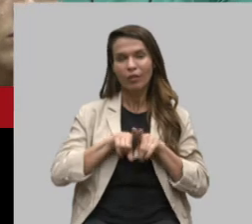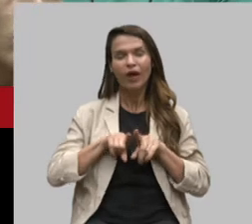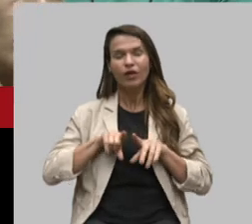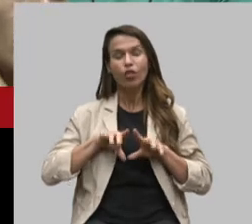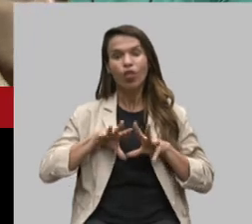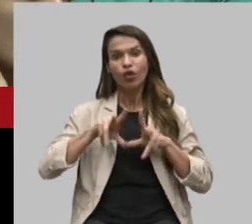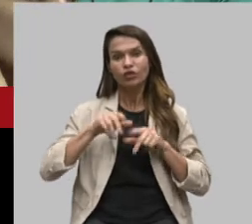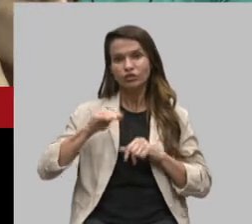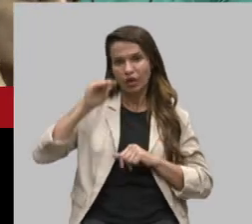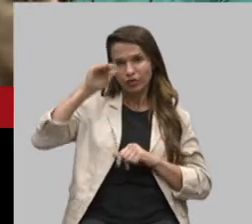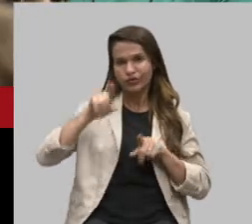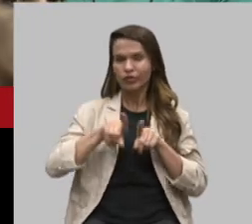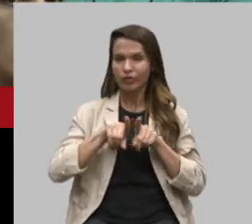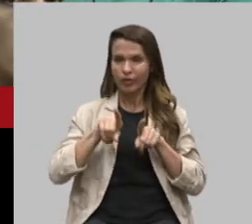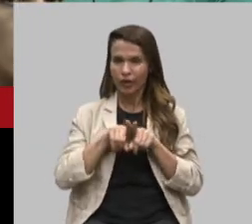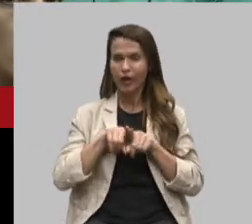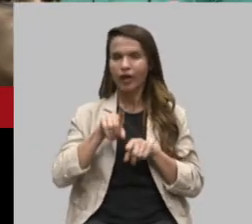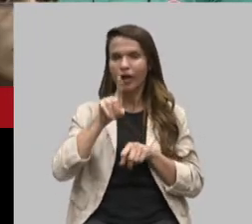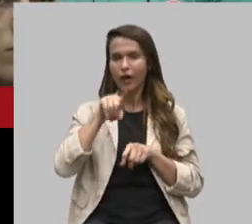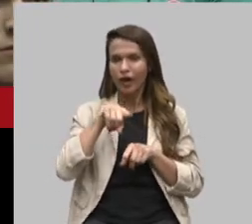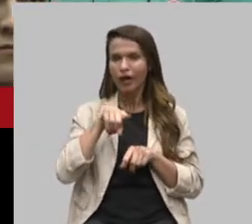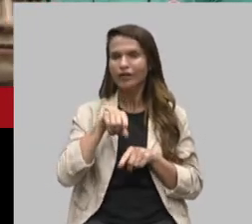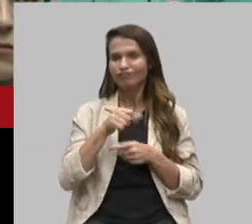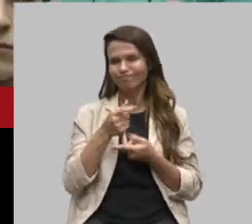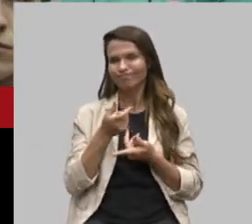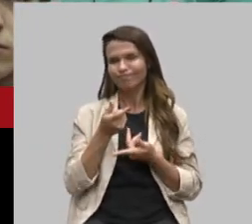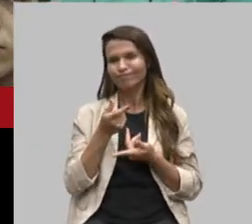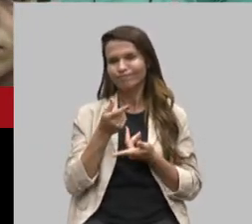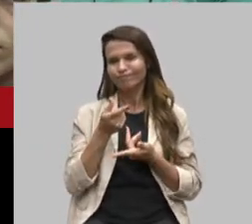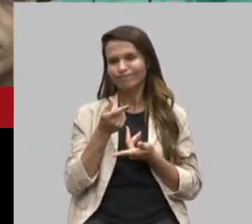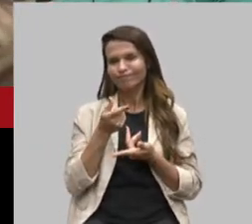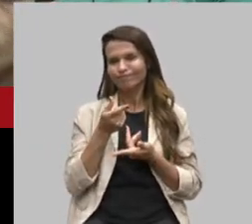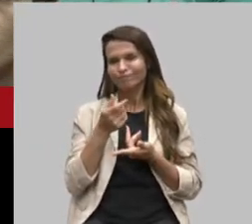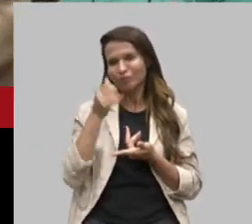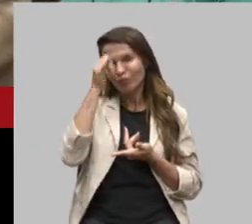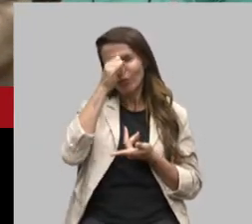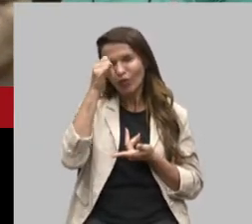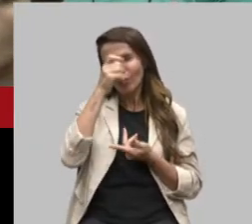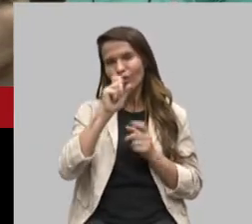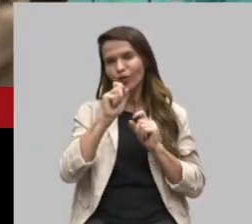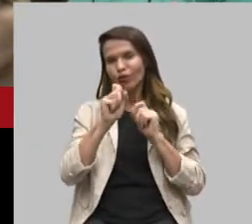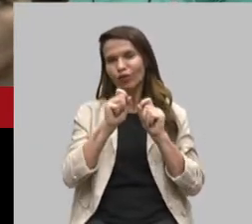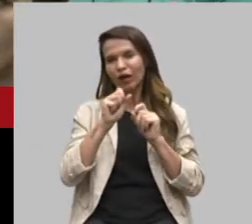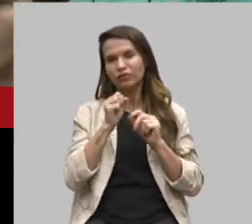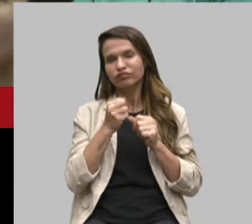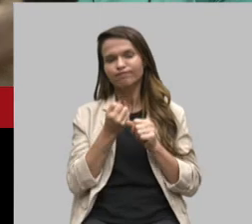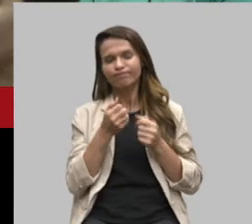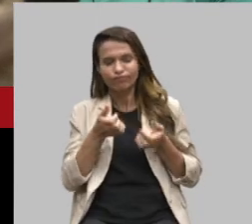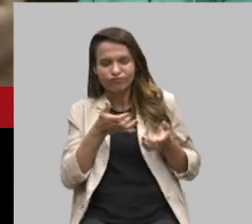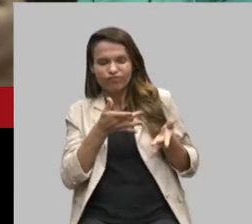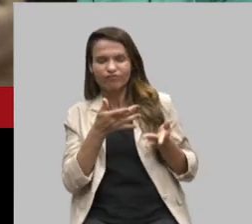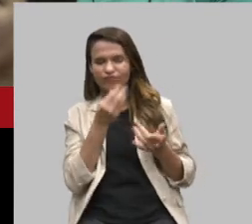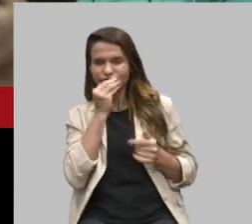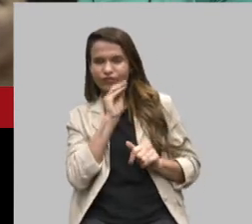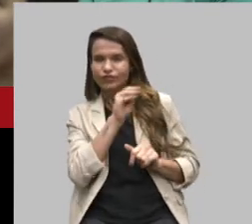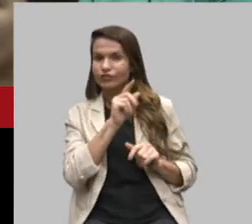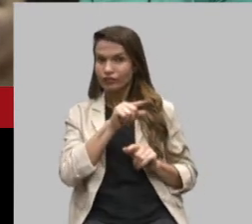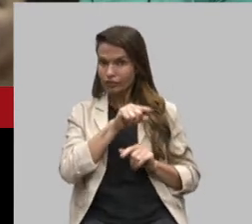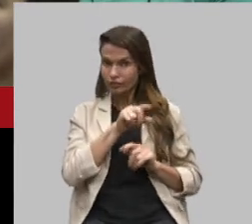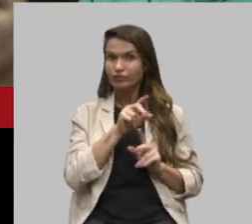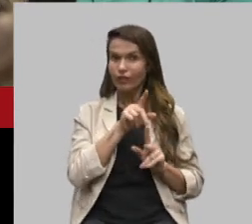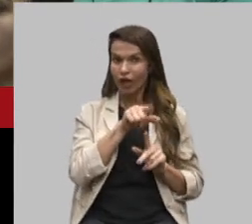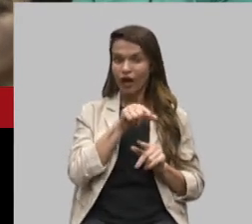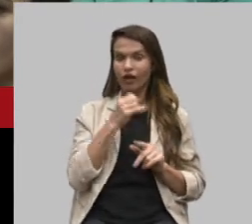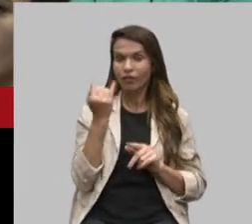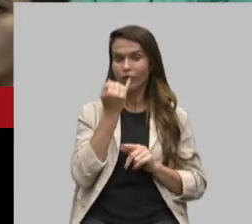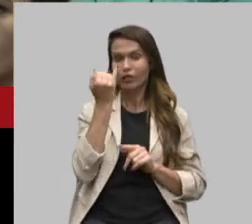é seria de extrema tolice considerar isso algo que tem que ficar de lado pois isso é de extrema importância e uma argumento que